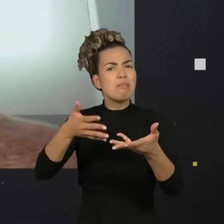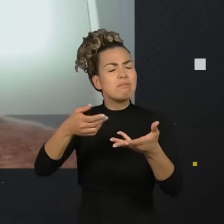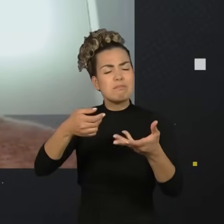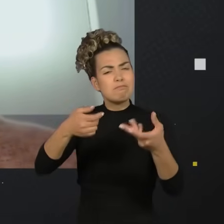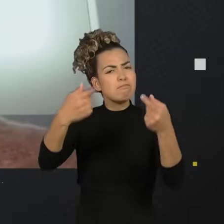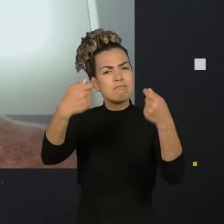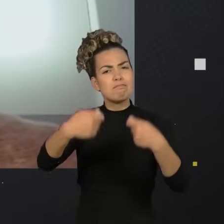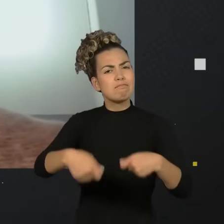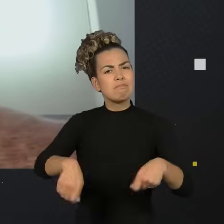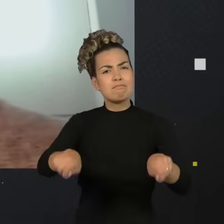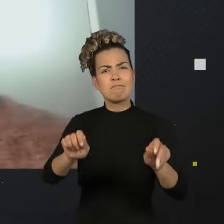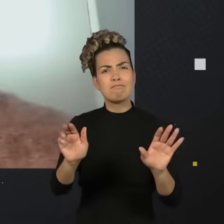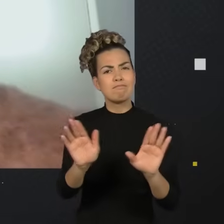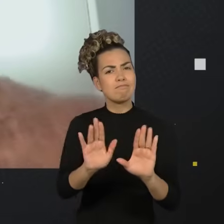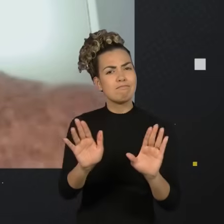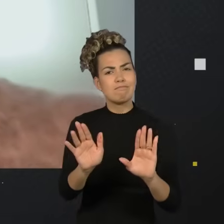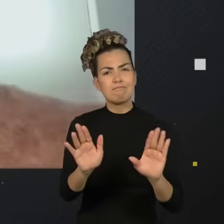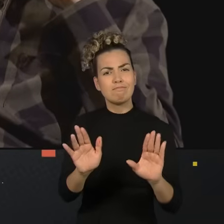Todos